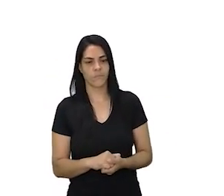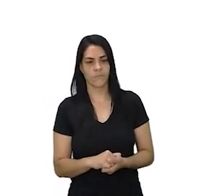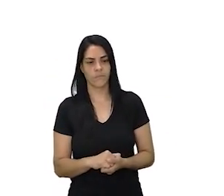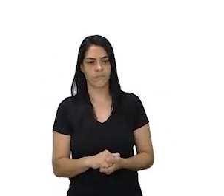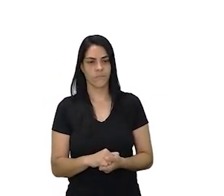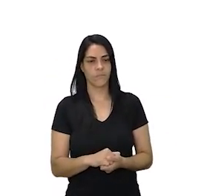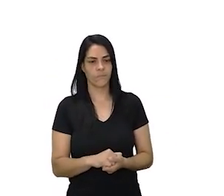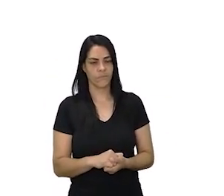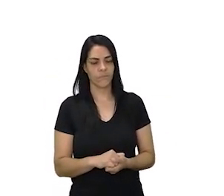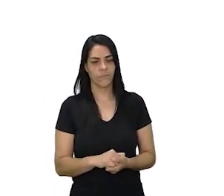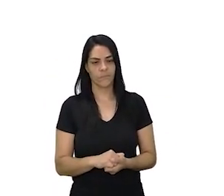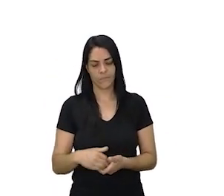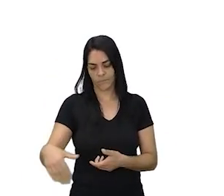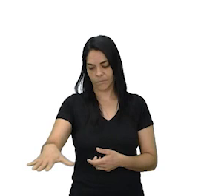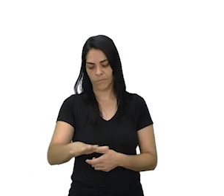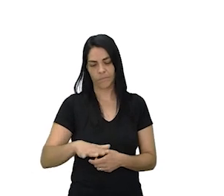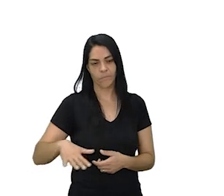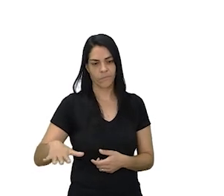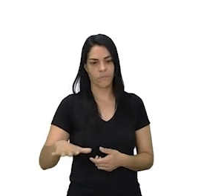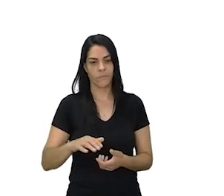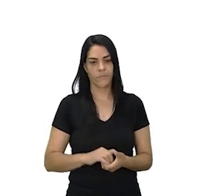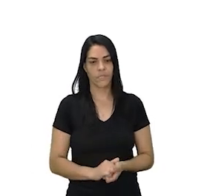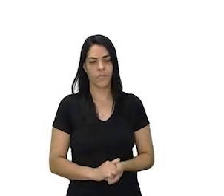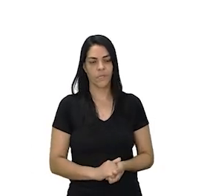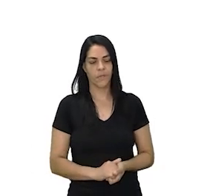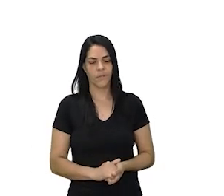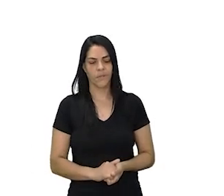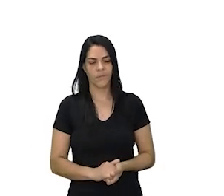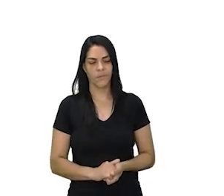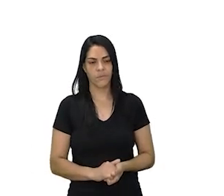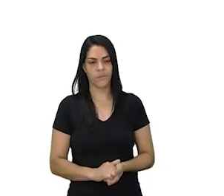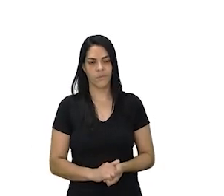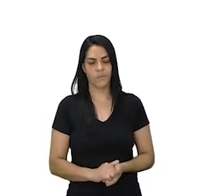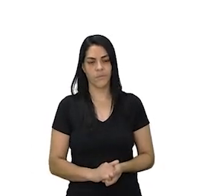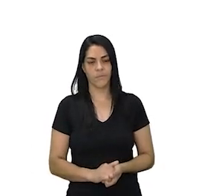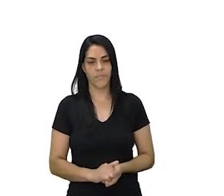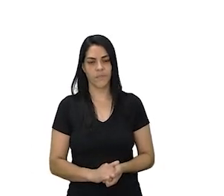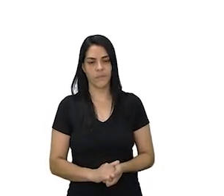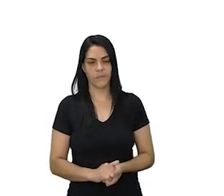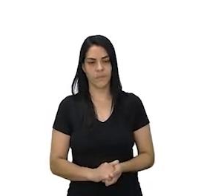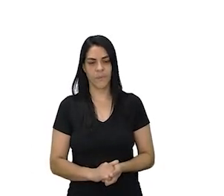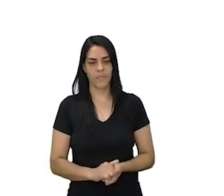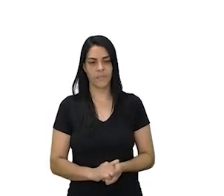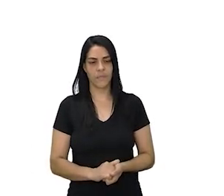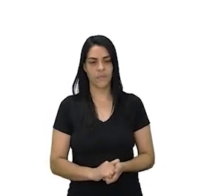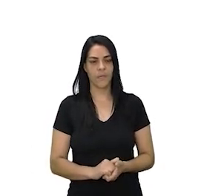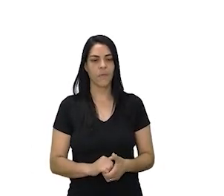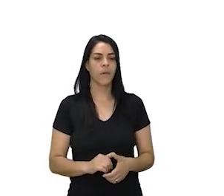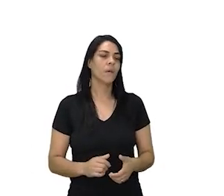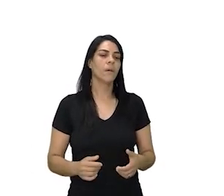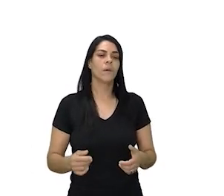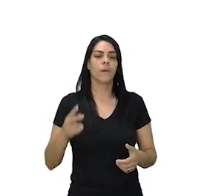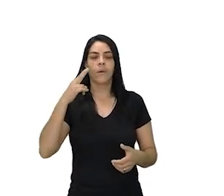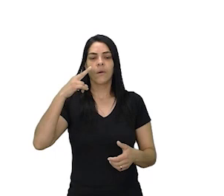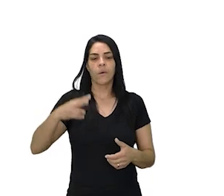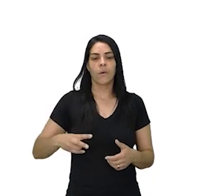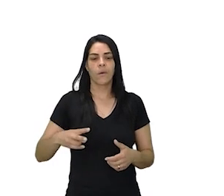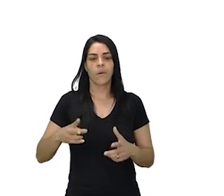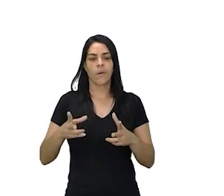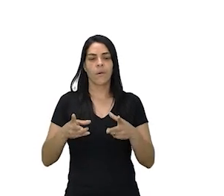este espaço aqui, e que, no fundo, é o meu espaço de informação. É um i de cabeça para baixo, parece